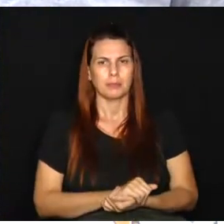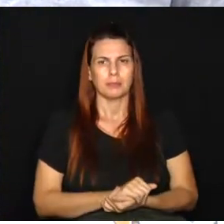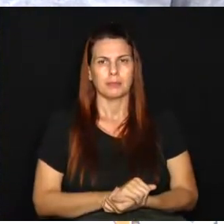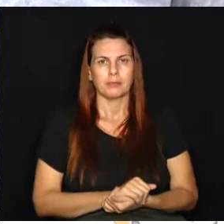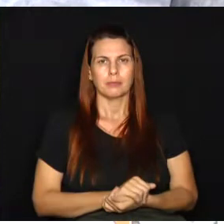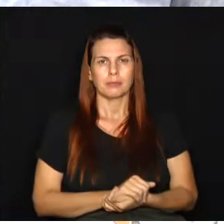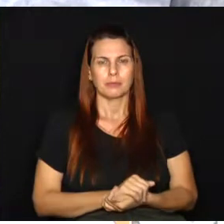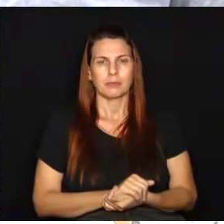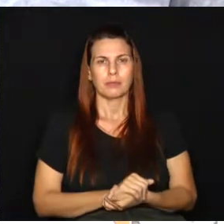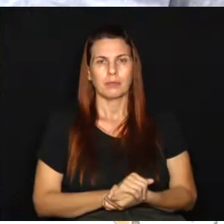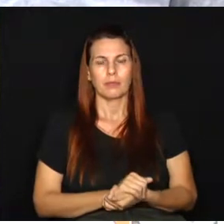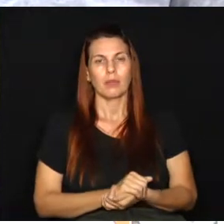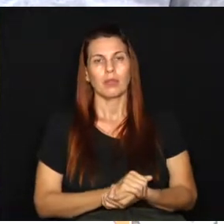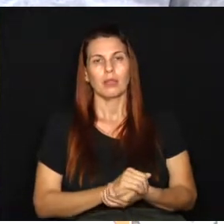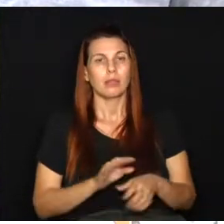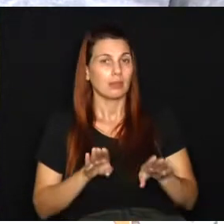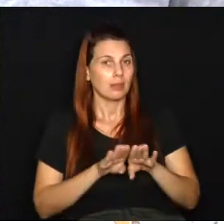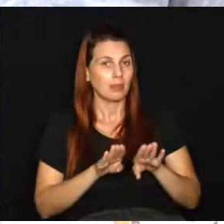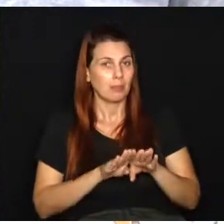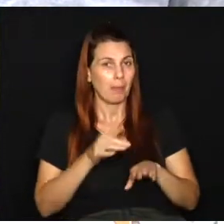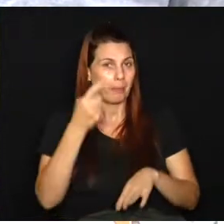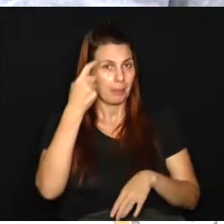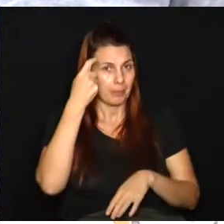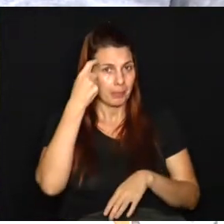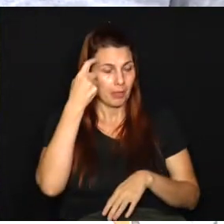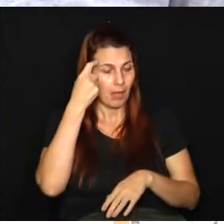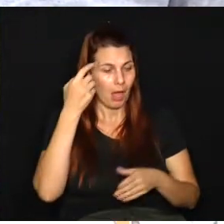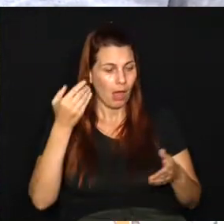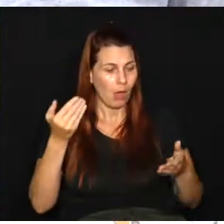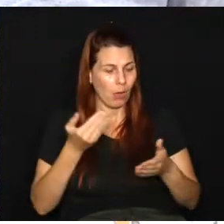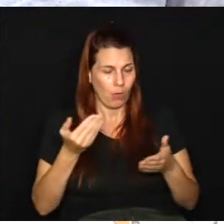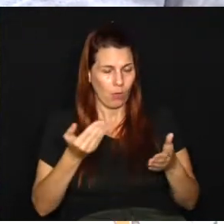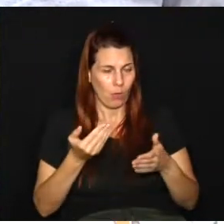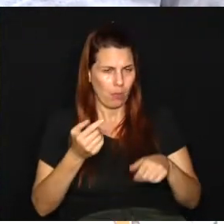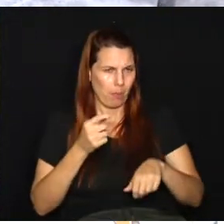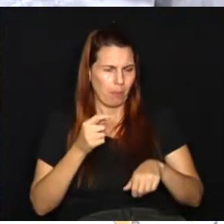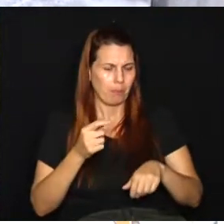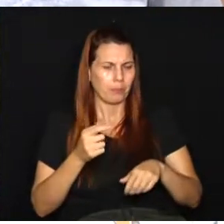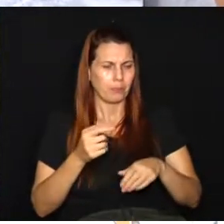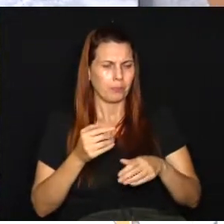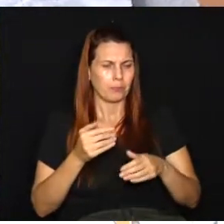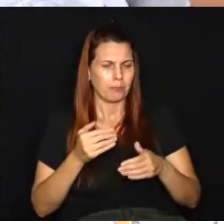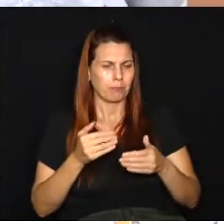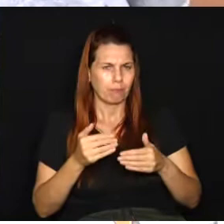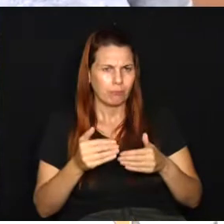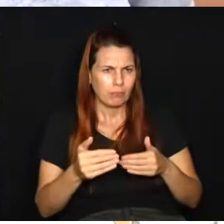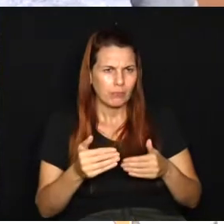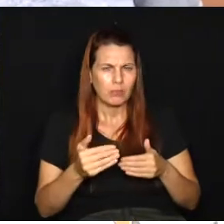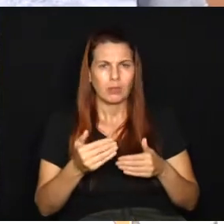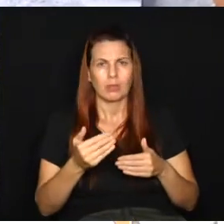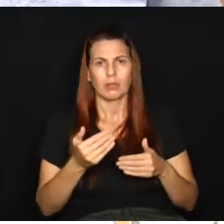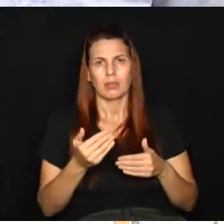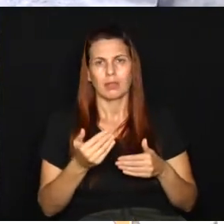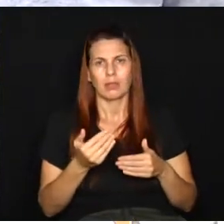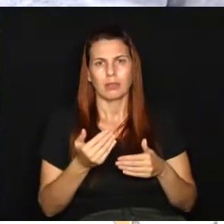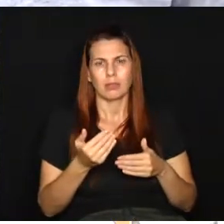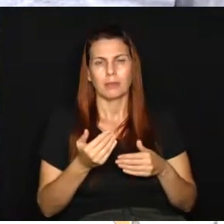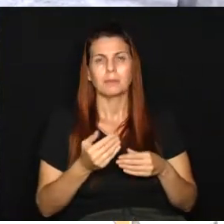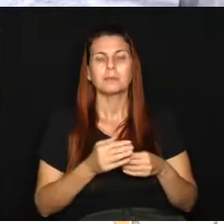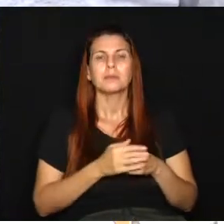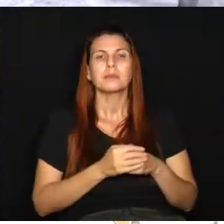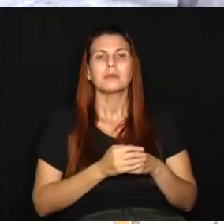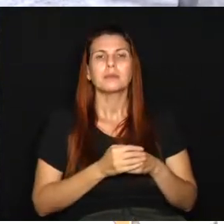E isso também pensando ainda mais no momento atual que a gente vive, onde está colocada está